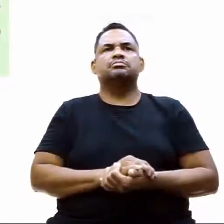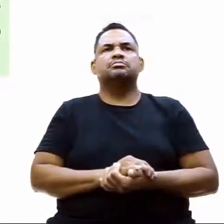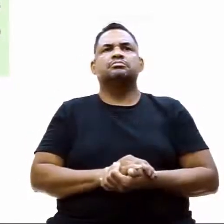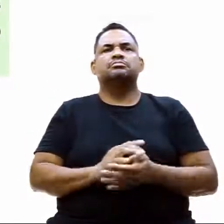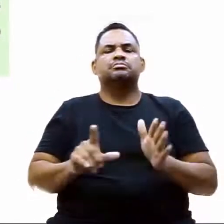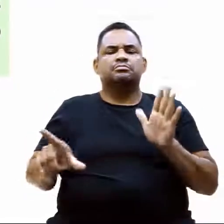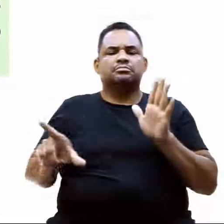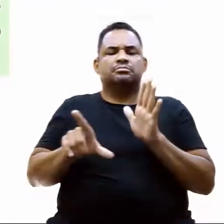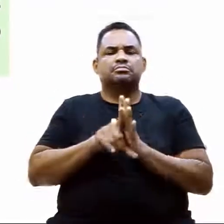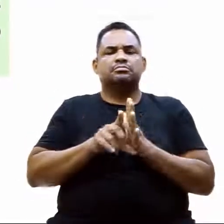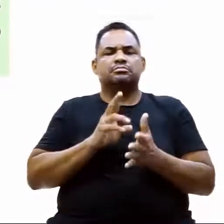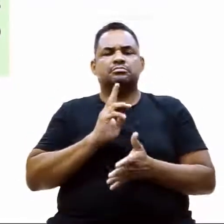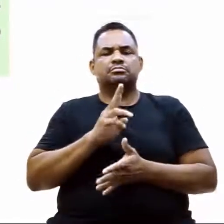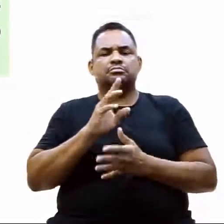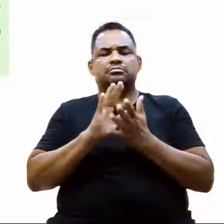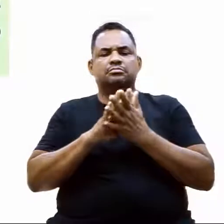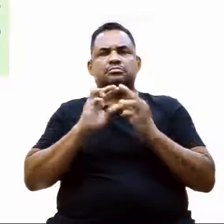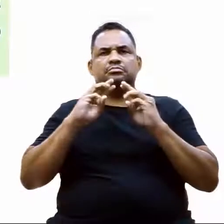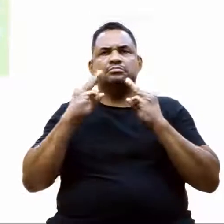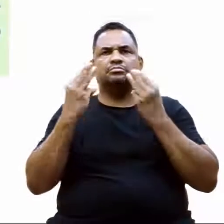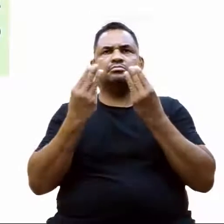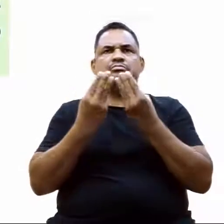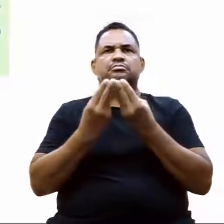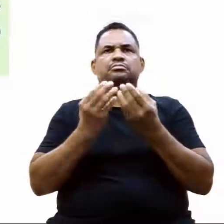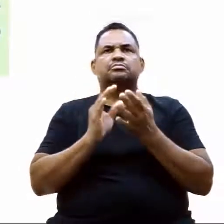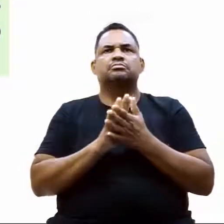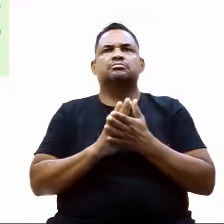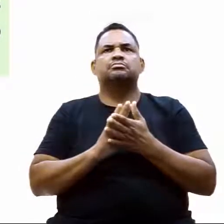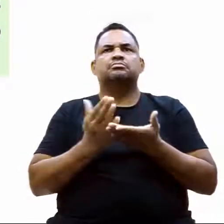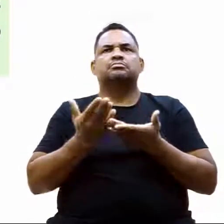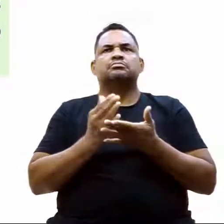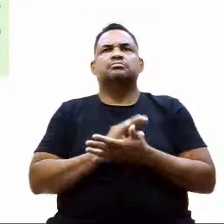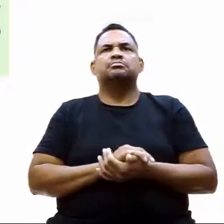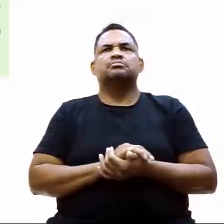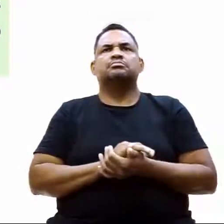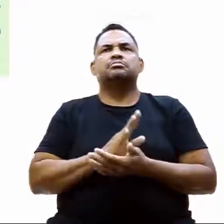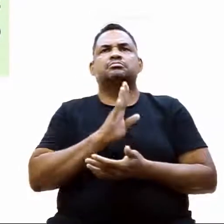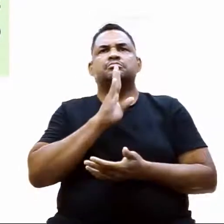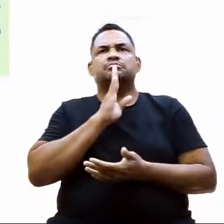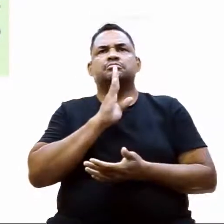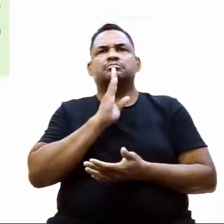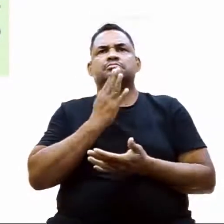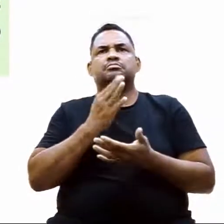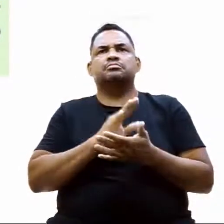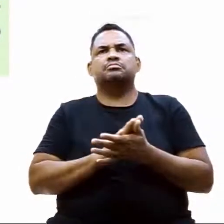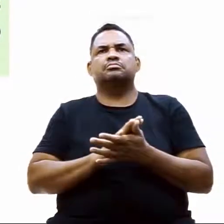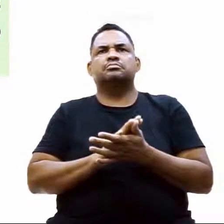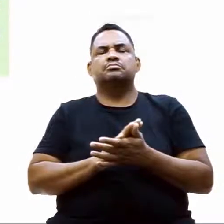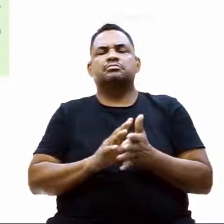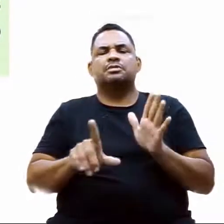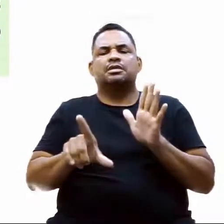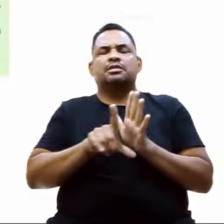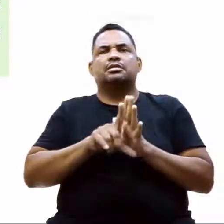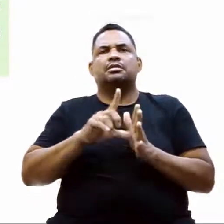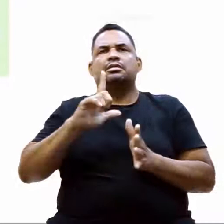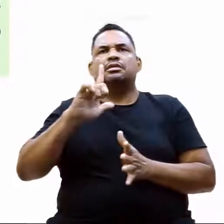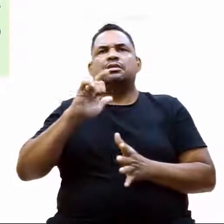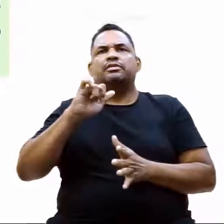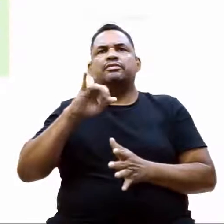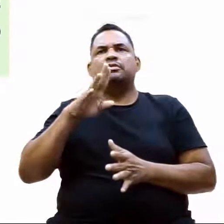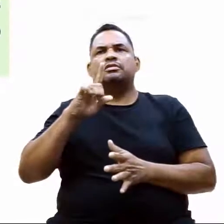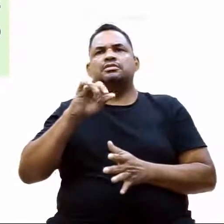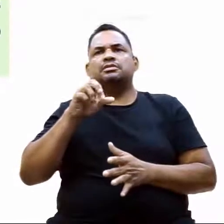da conservação da massa, mais precisamente conhecido como a lei de Lavoisier. Quando você fala a lei